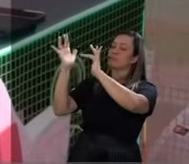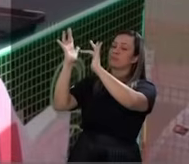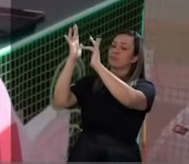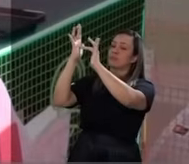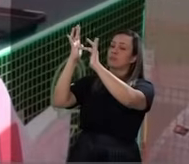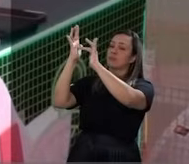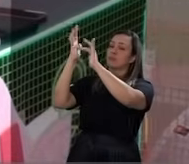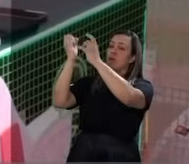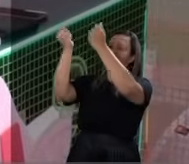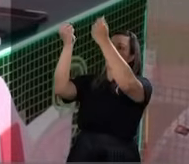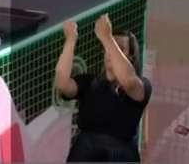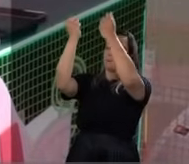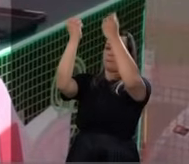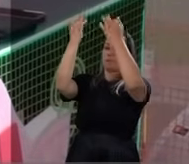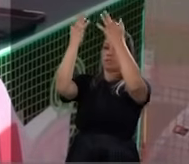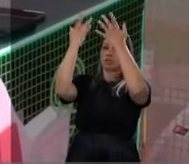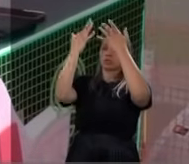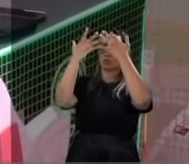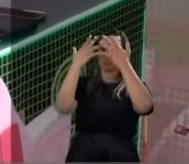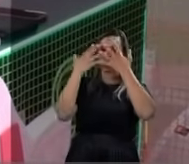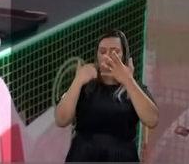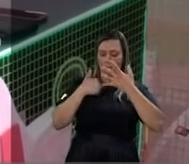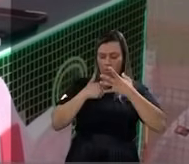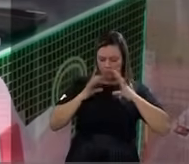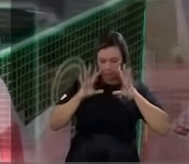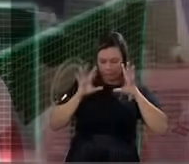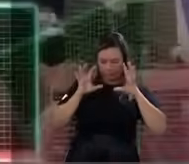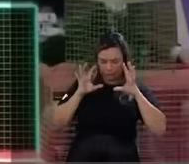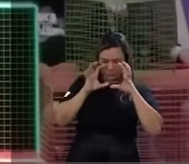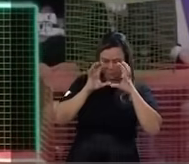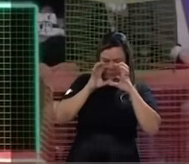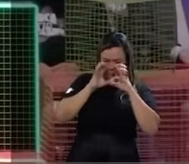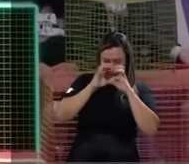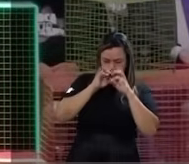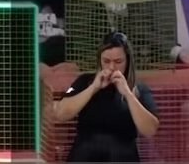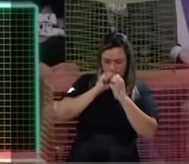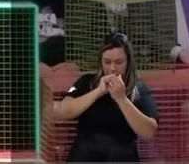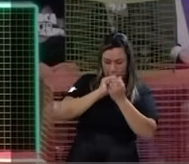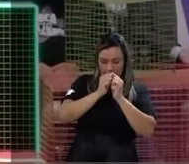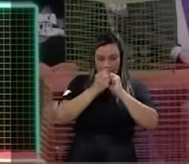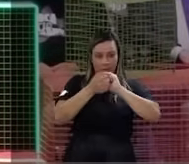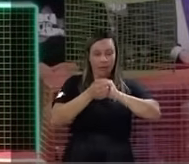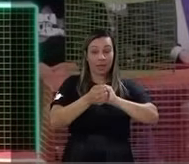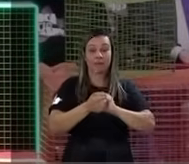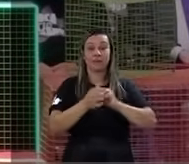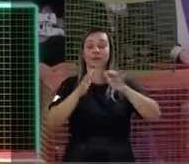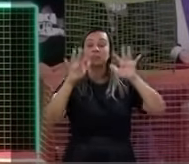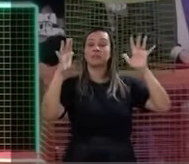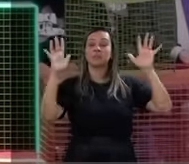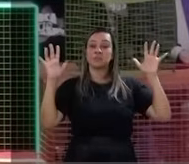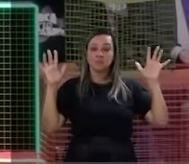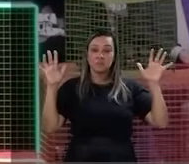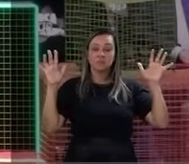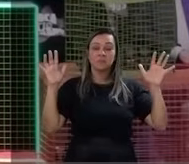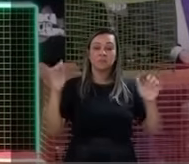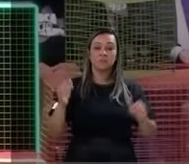Jesus que transformou o que era treva